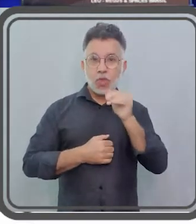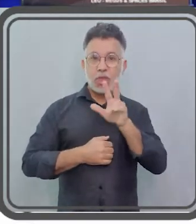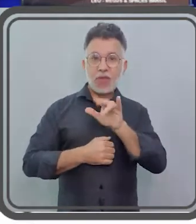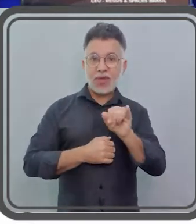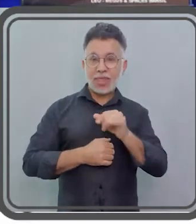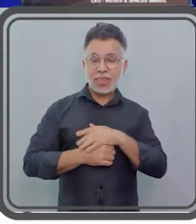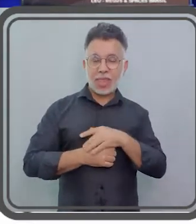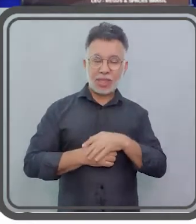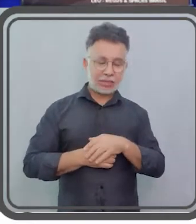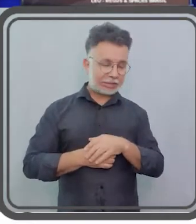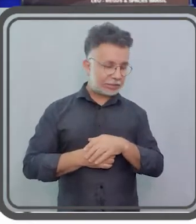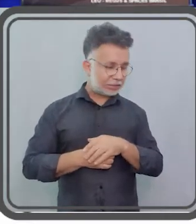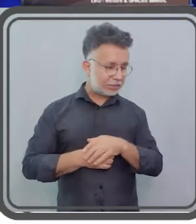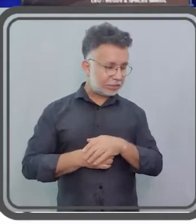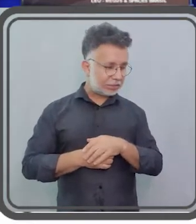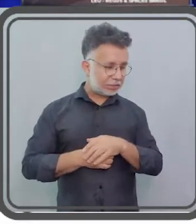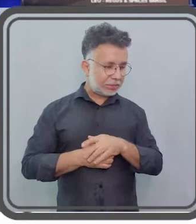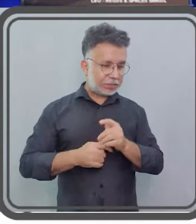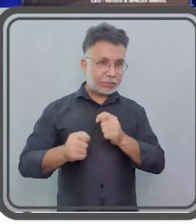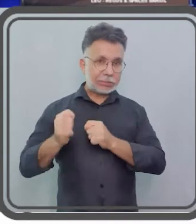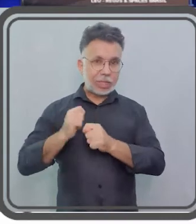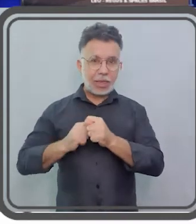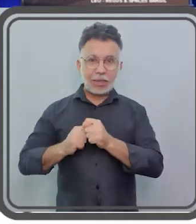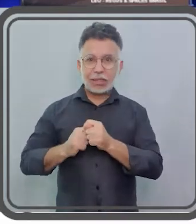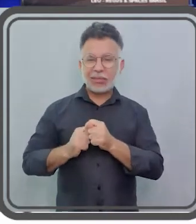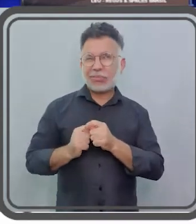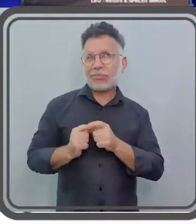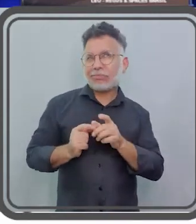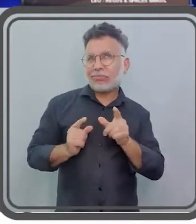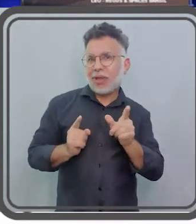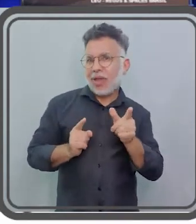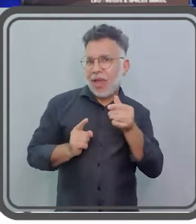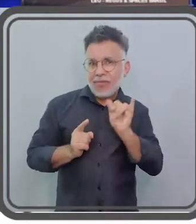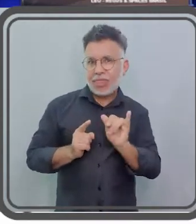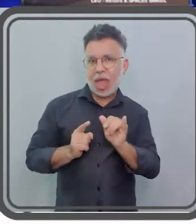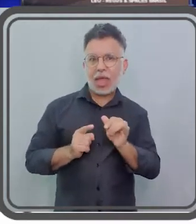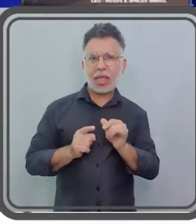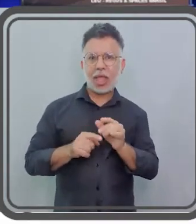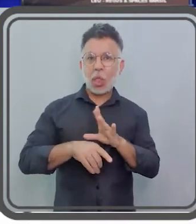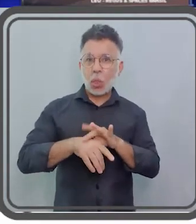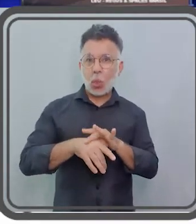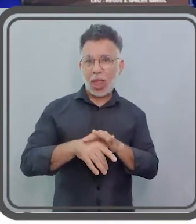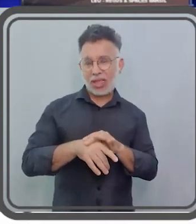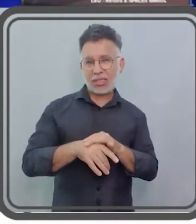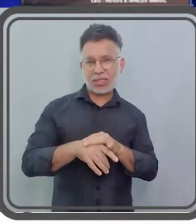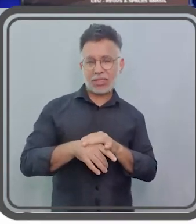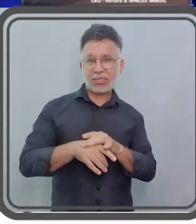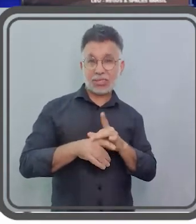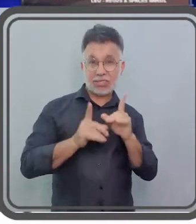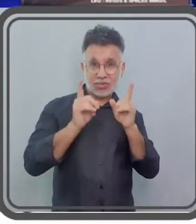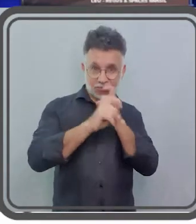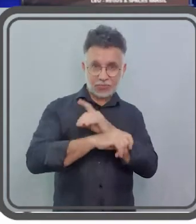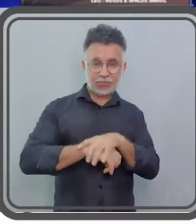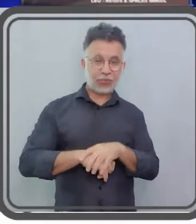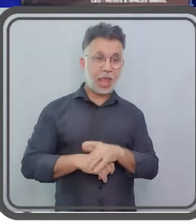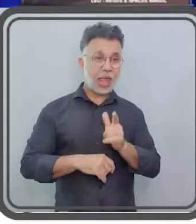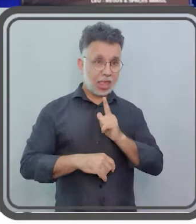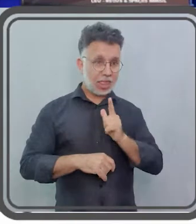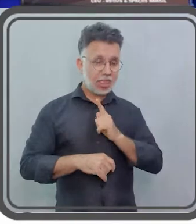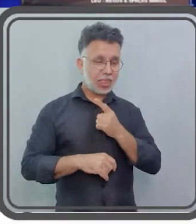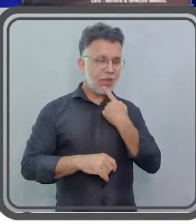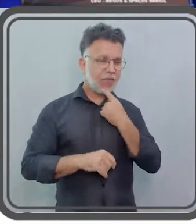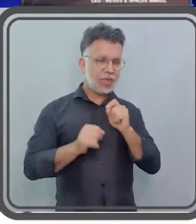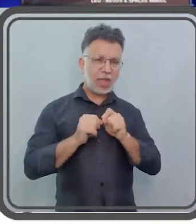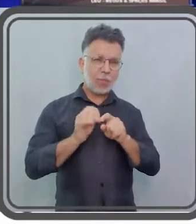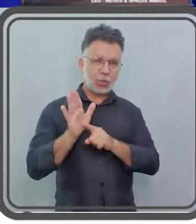redução no impacto das doenças crônicas, agudas. E temos casos, fizemos um